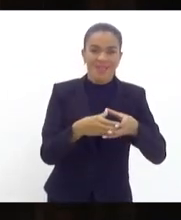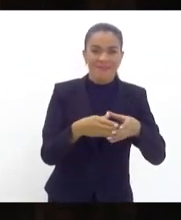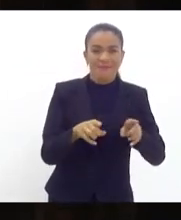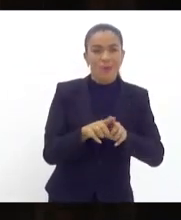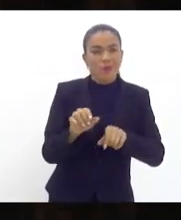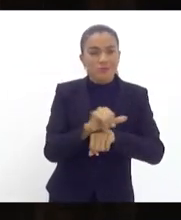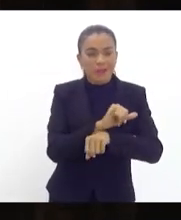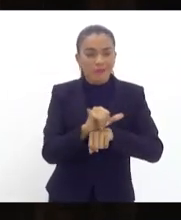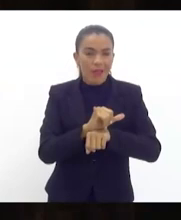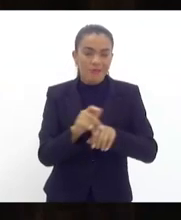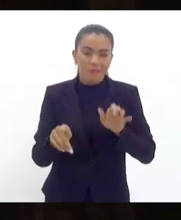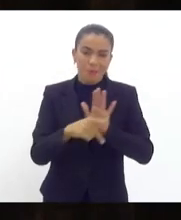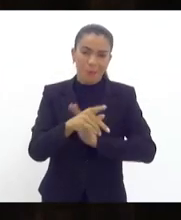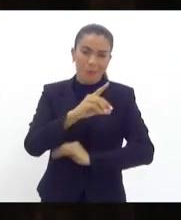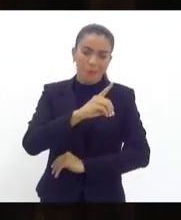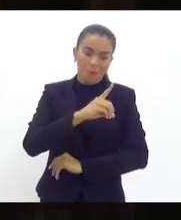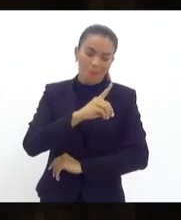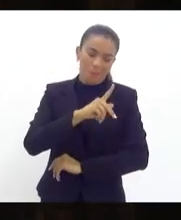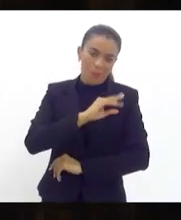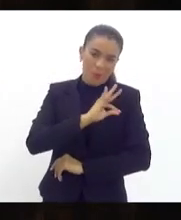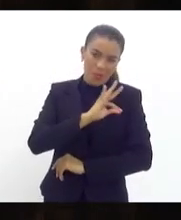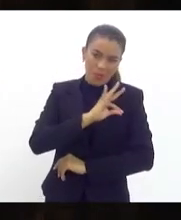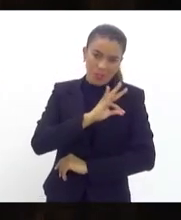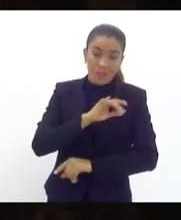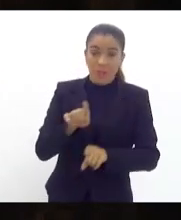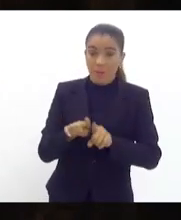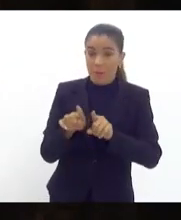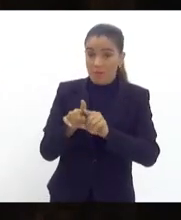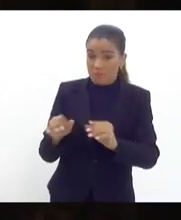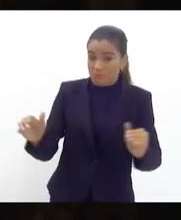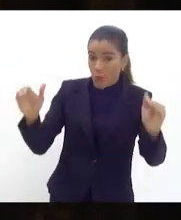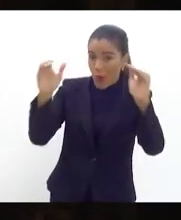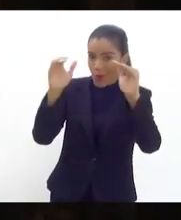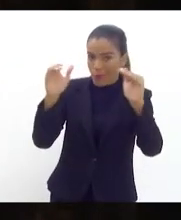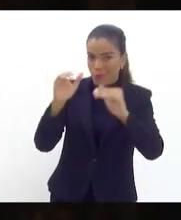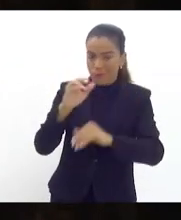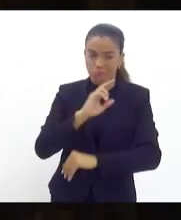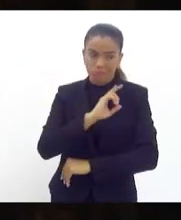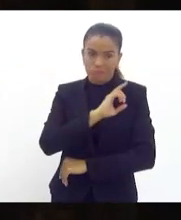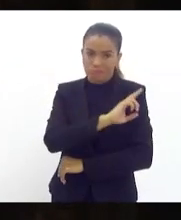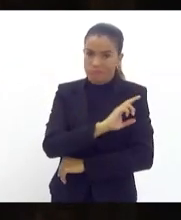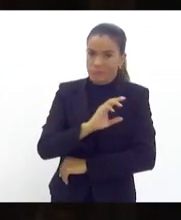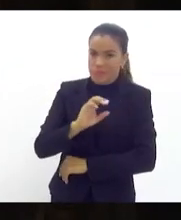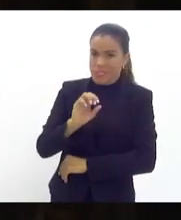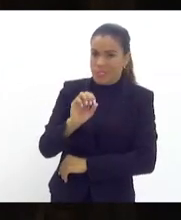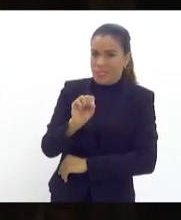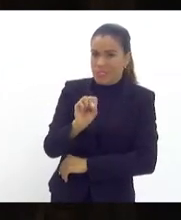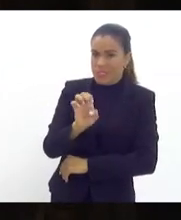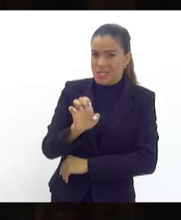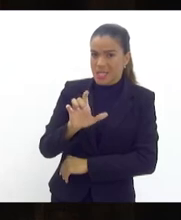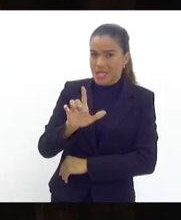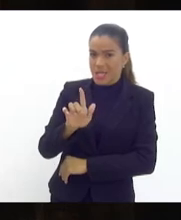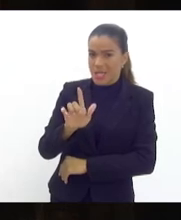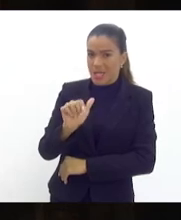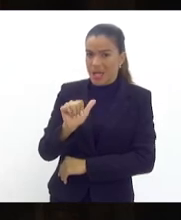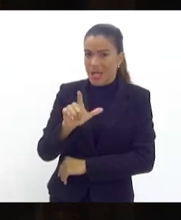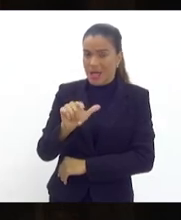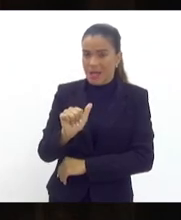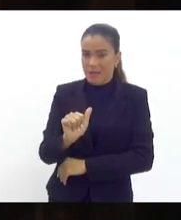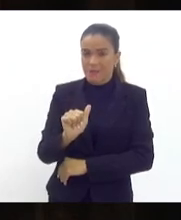polícia principalmente pelo alto comando Coronel segalla aqui comigo coordena de imensas unidades